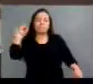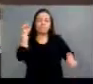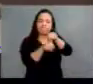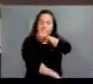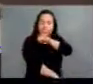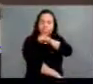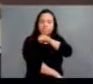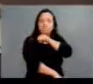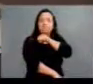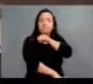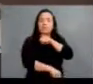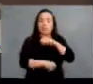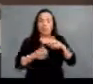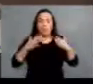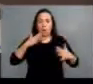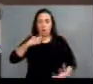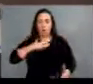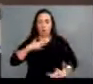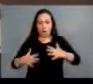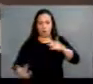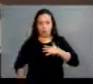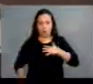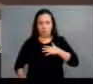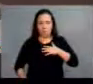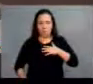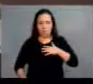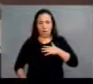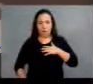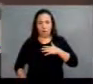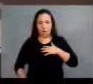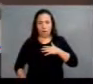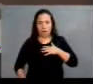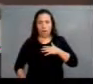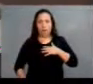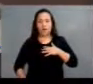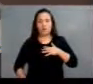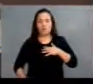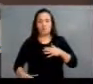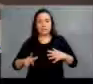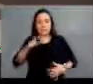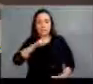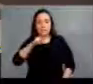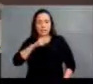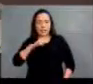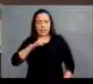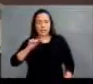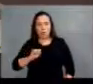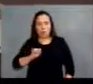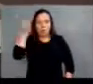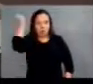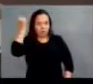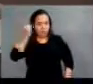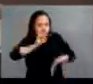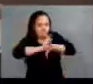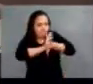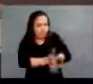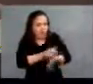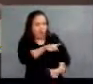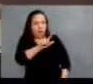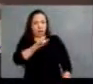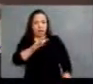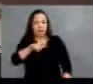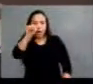ceifadas com o seu corpo atingido pelo ódio, pelo